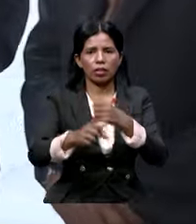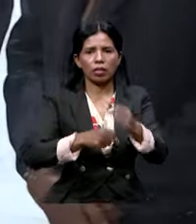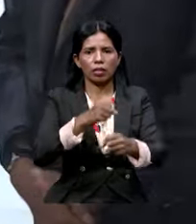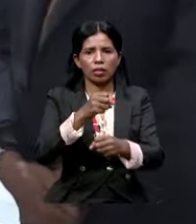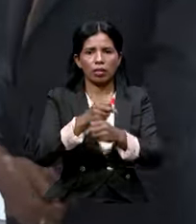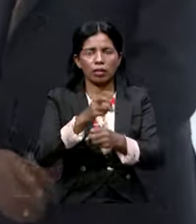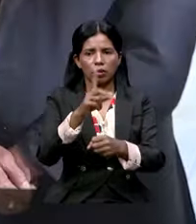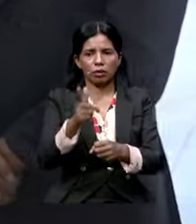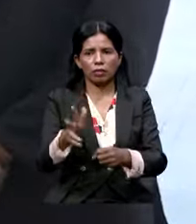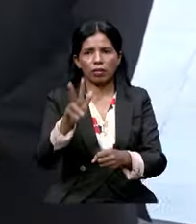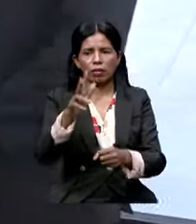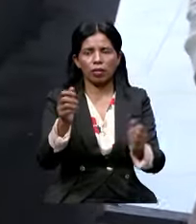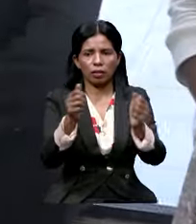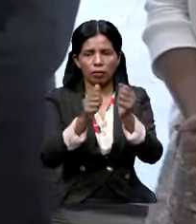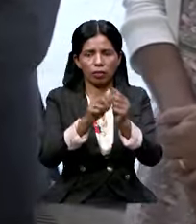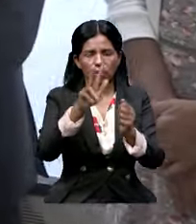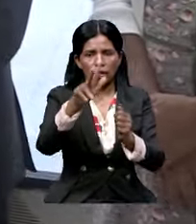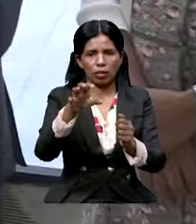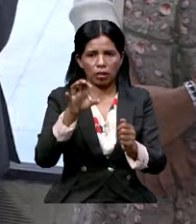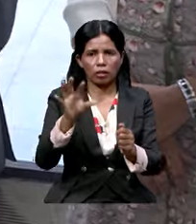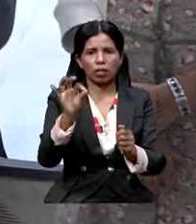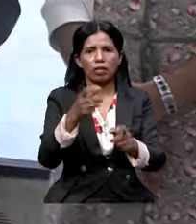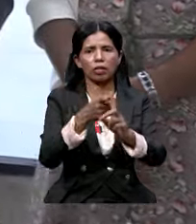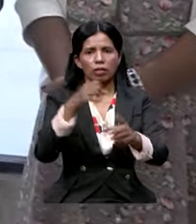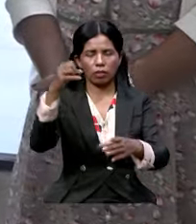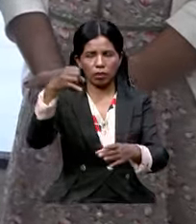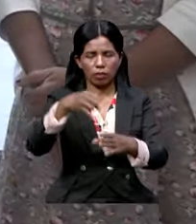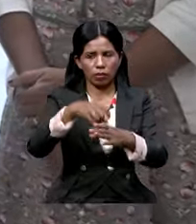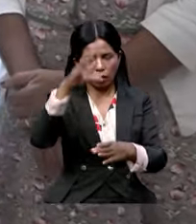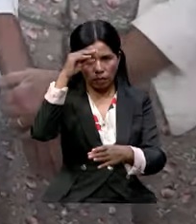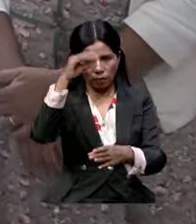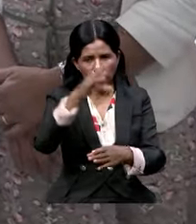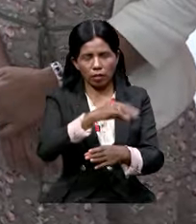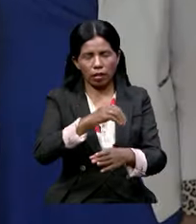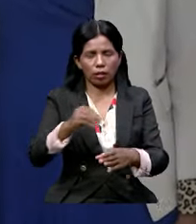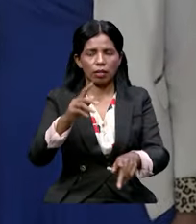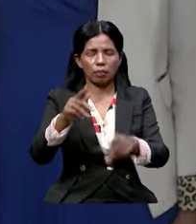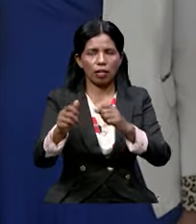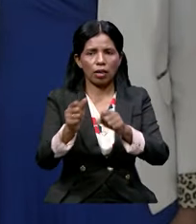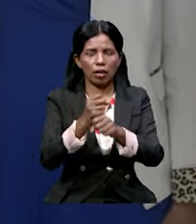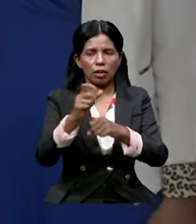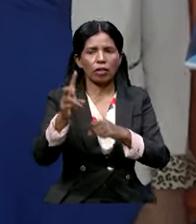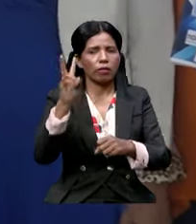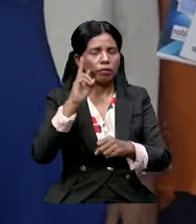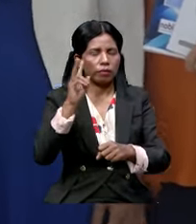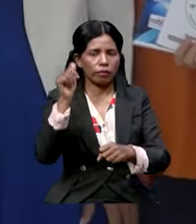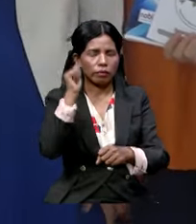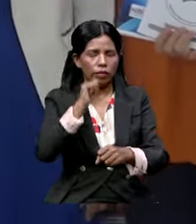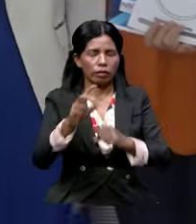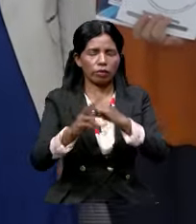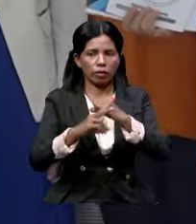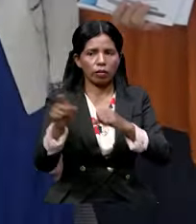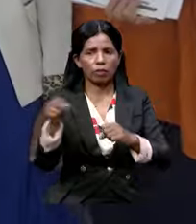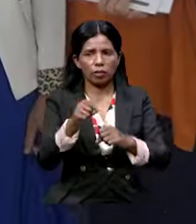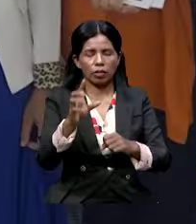no sintolu hamutu atus tolu walu nebe maioria envolve mane nudar arguido no feto sai vítima ho porcento senu